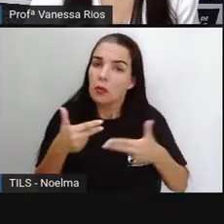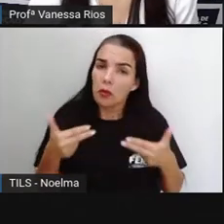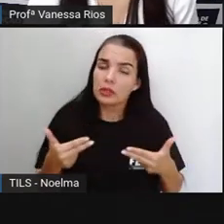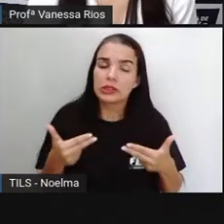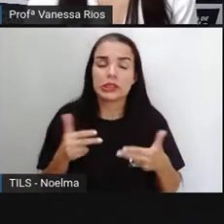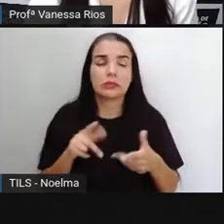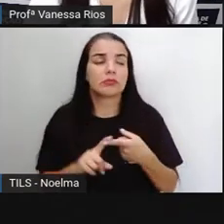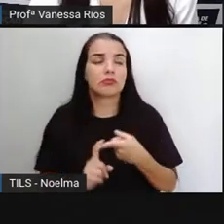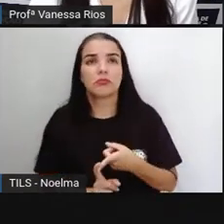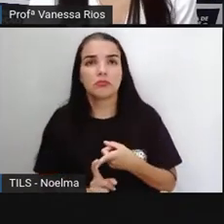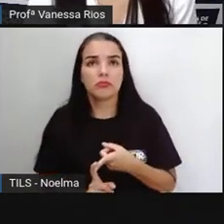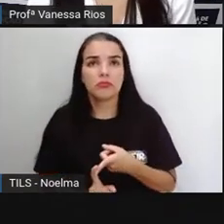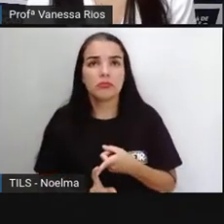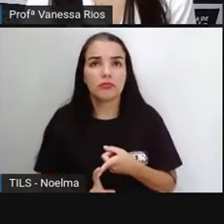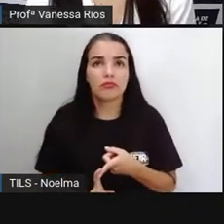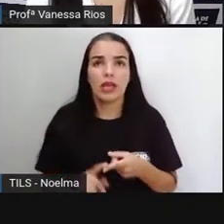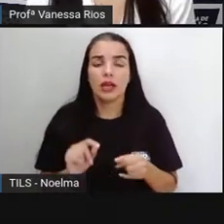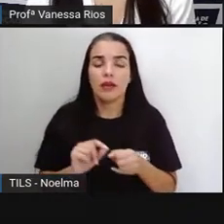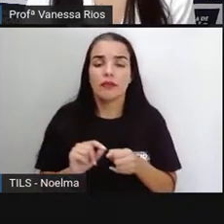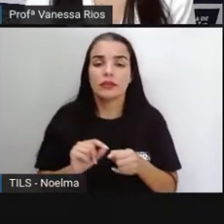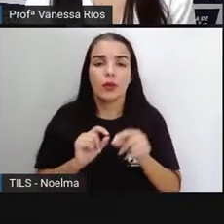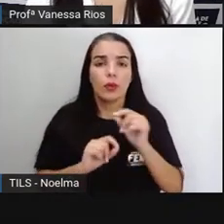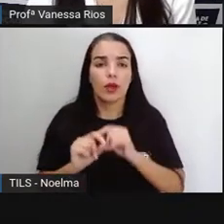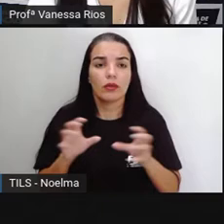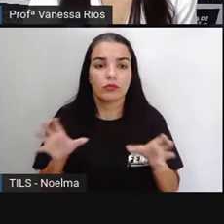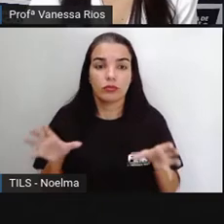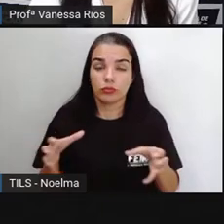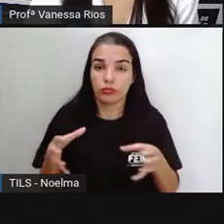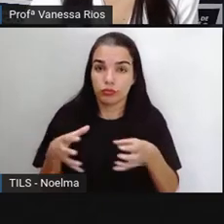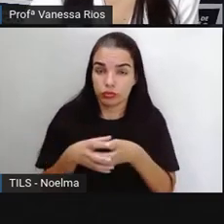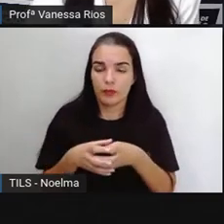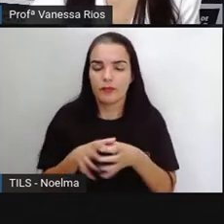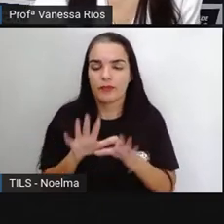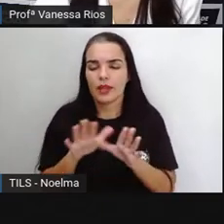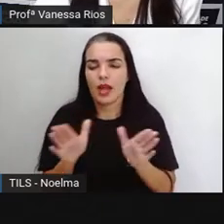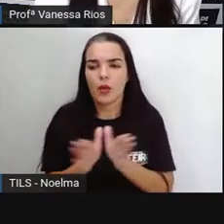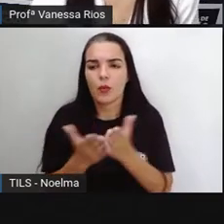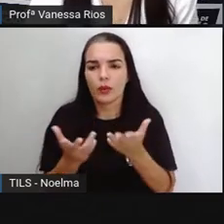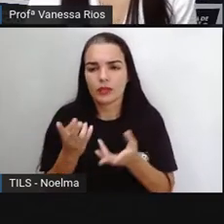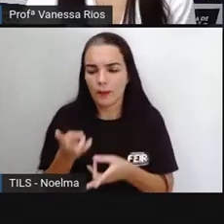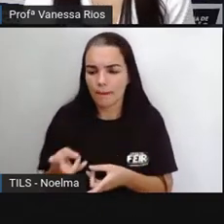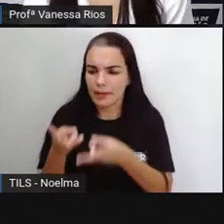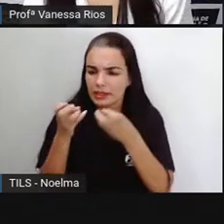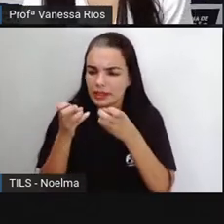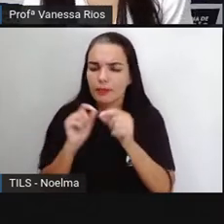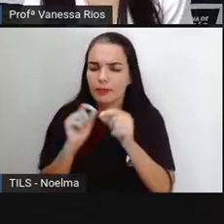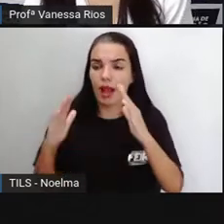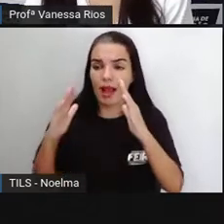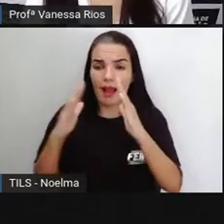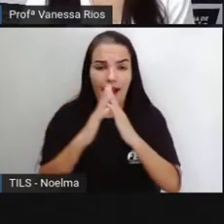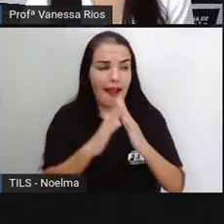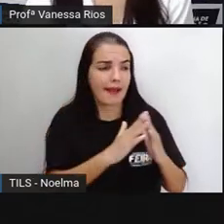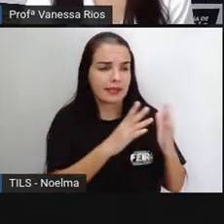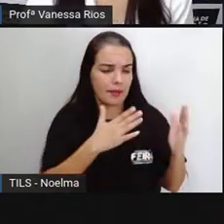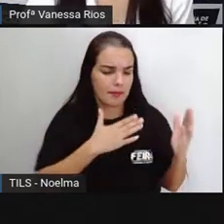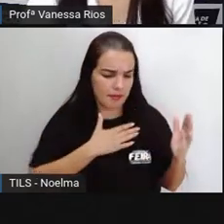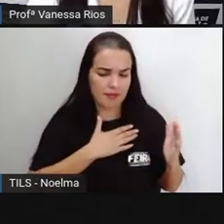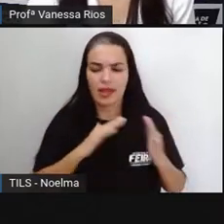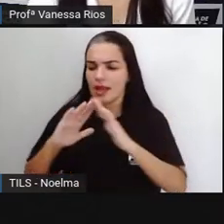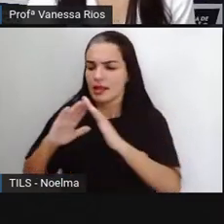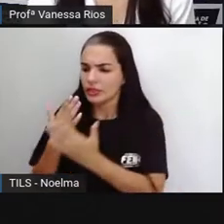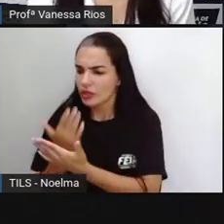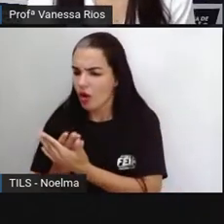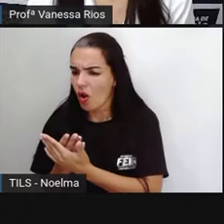produtos, né? Fazendo a sua composição. Então, quando a gente percebe aí na nossa casa, na escola e nos